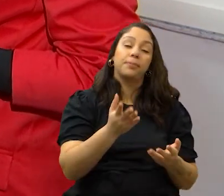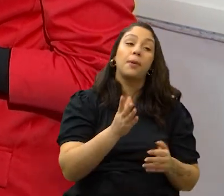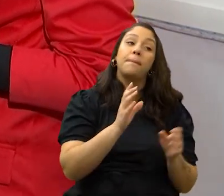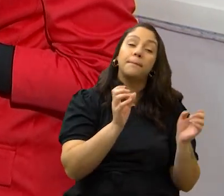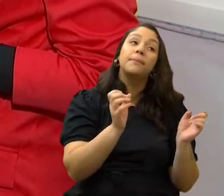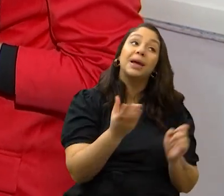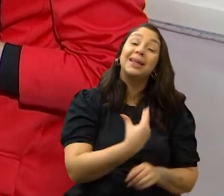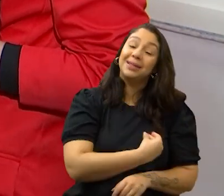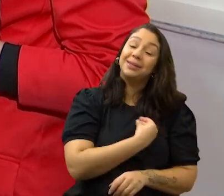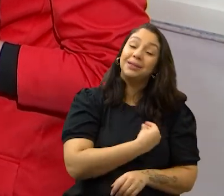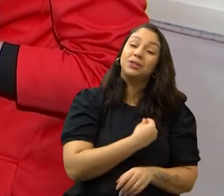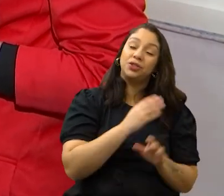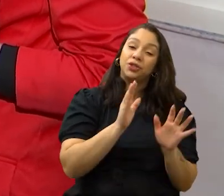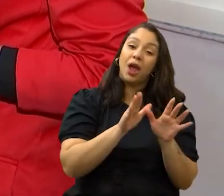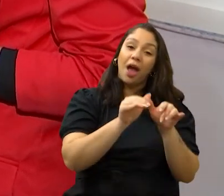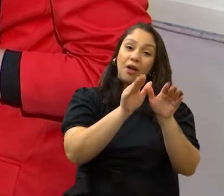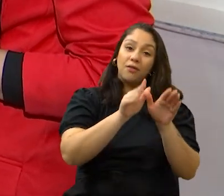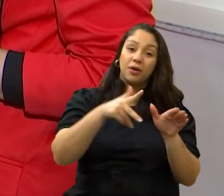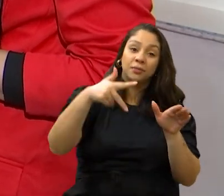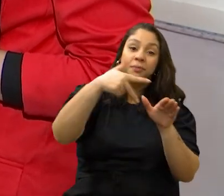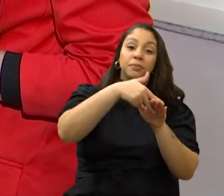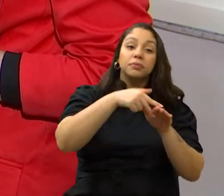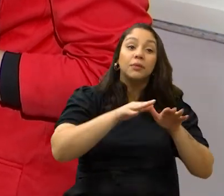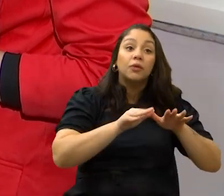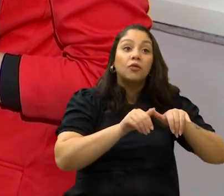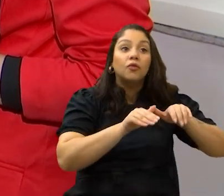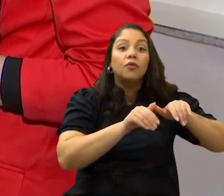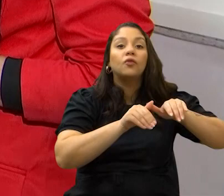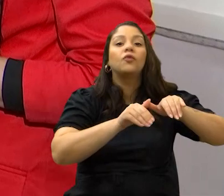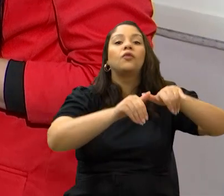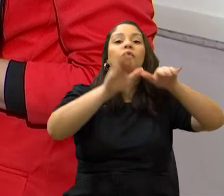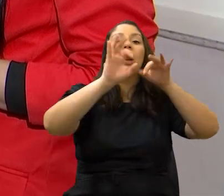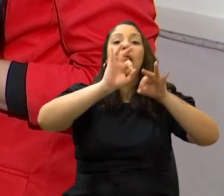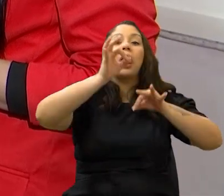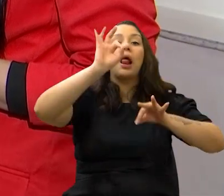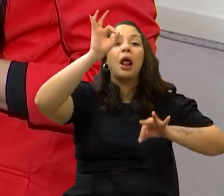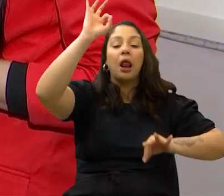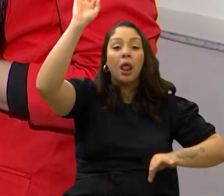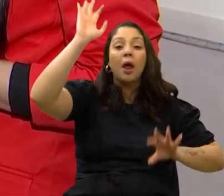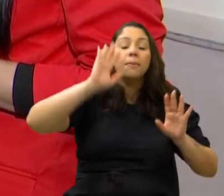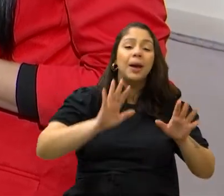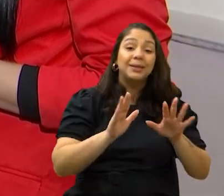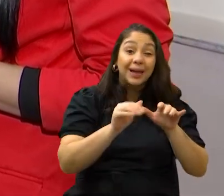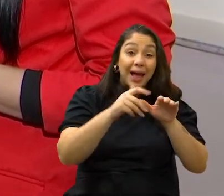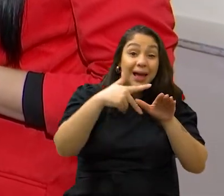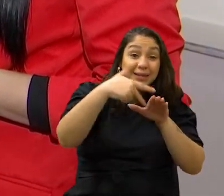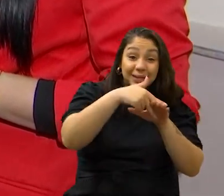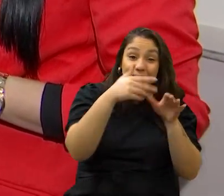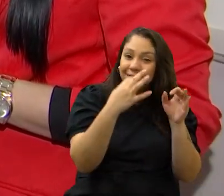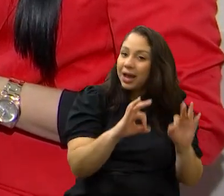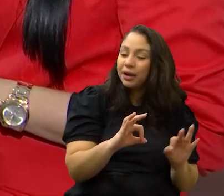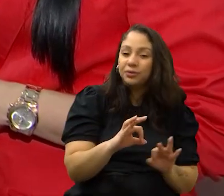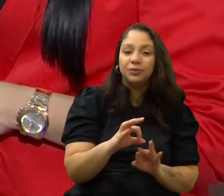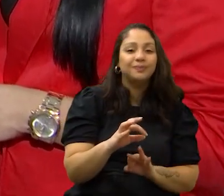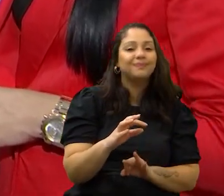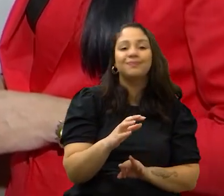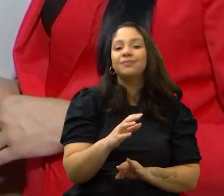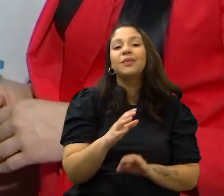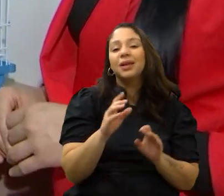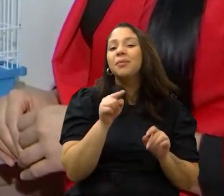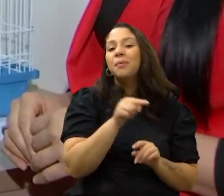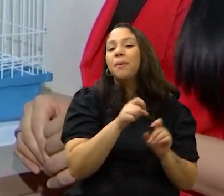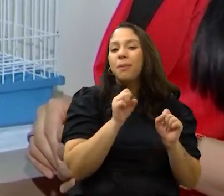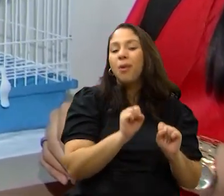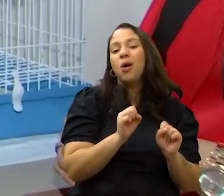corte de asa para evitar que essa ave alce voos altos, né? Mas o corte de asa correto, ele não